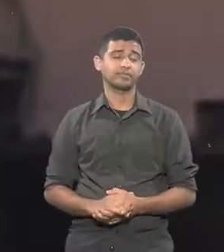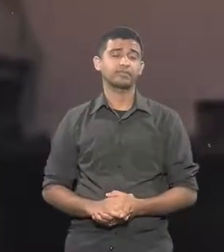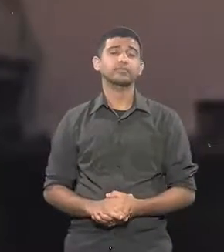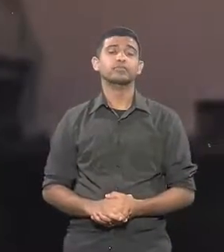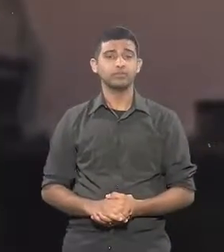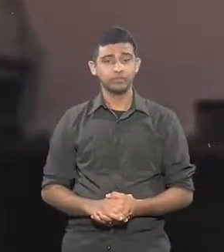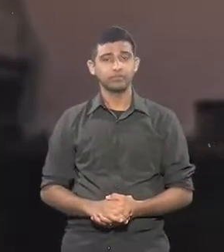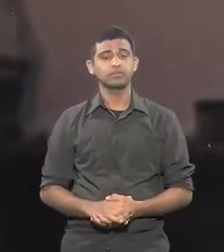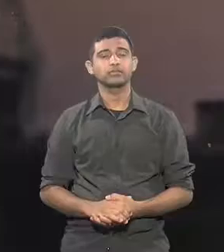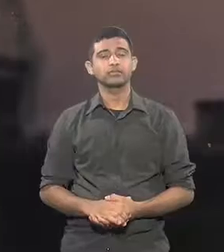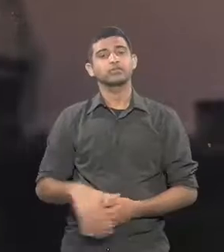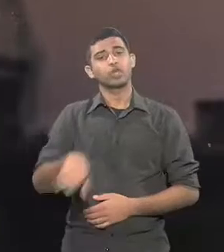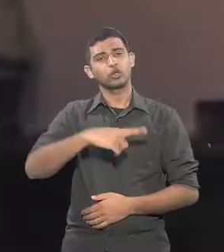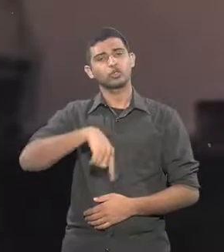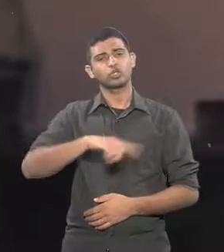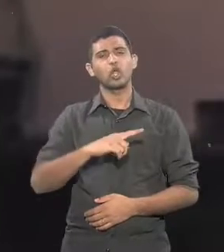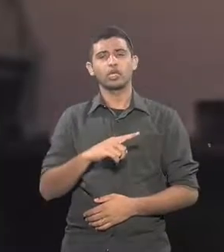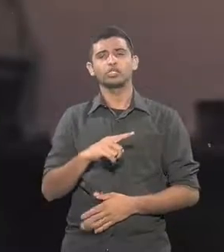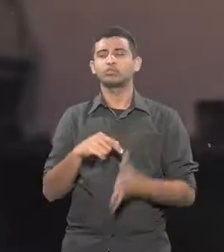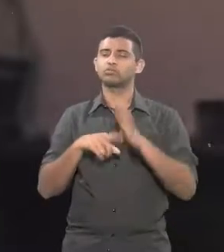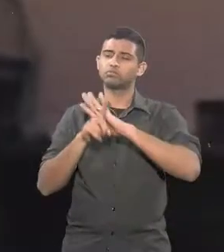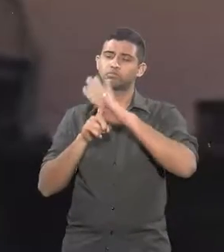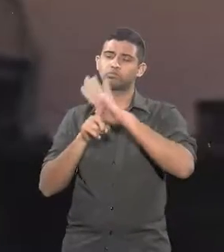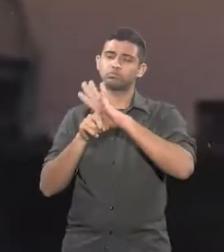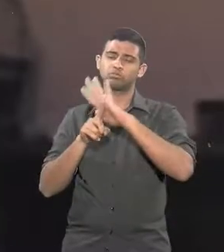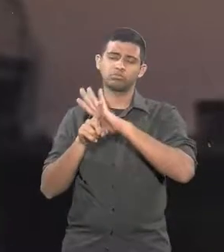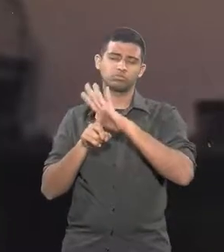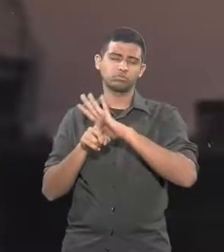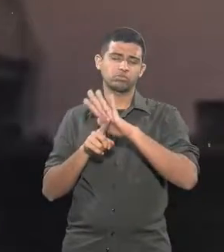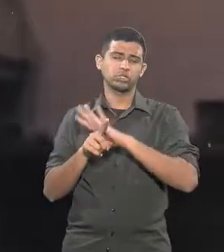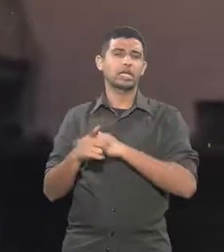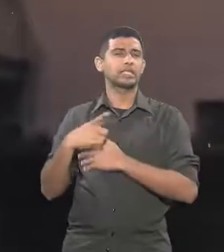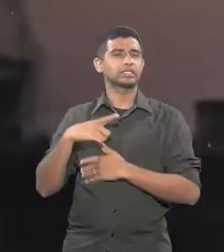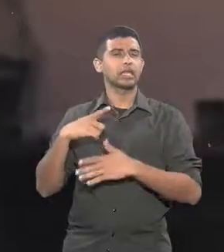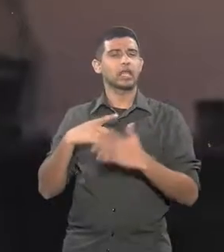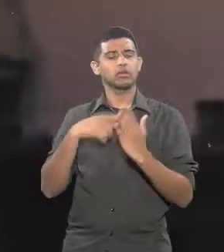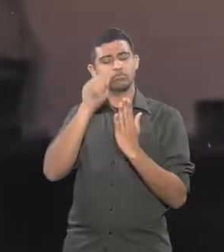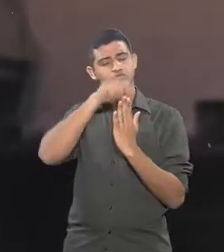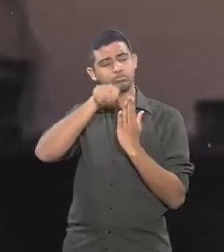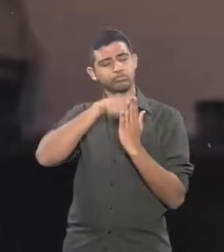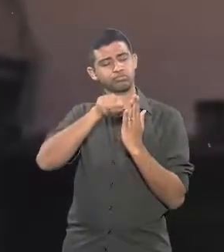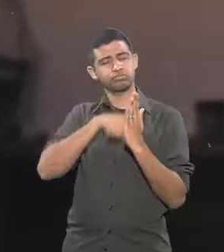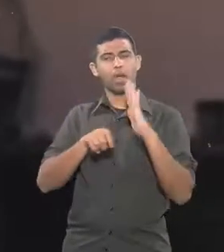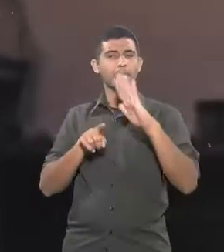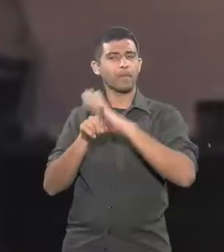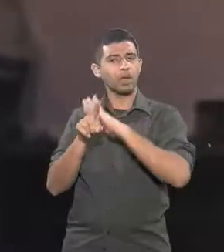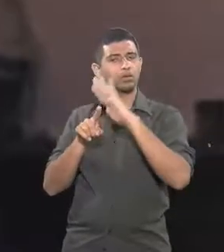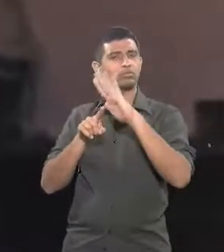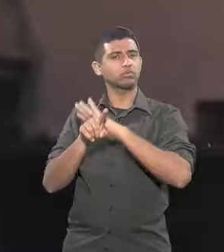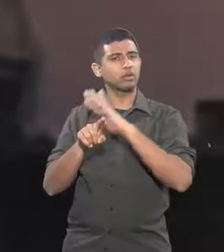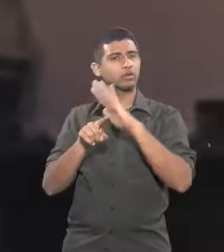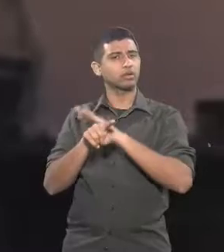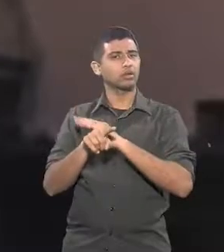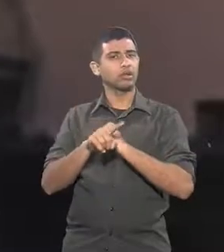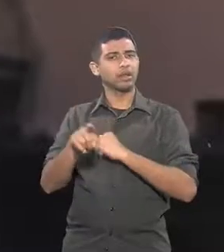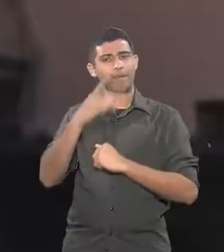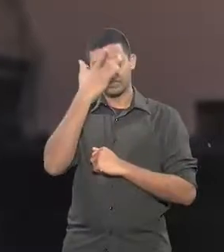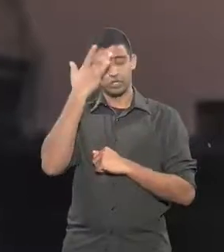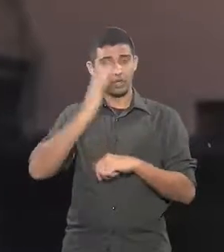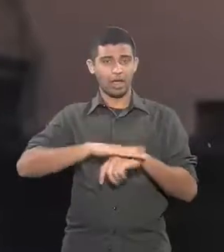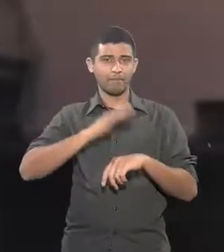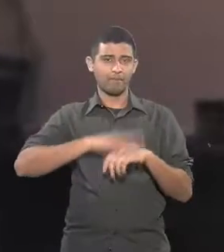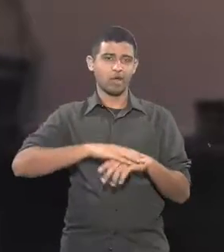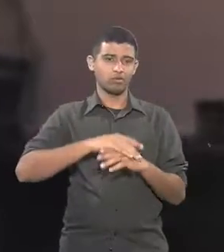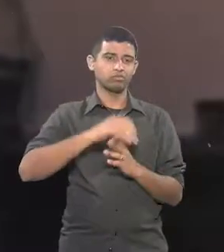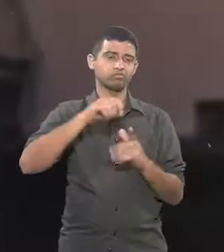a gente também faz, junto com essa pesquisa, um questionário adicional, onde a gente pede para que as pessoas